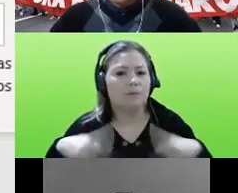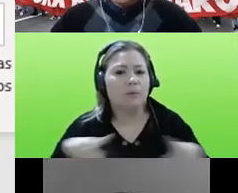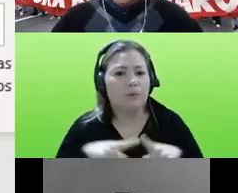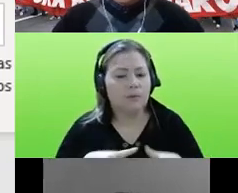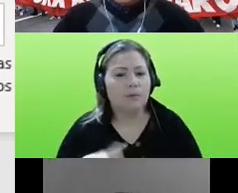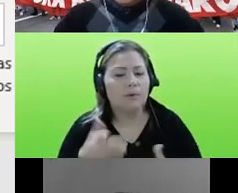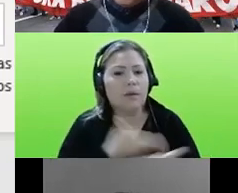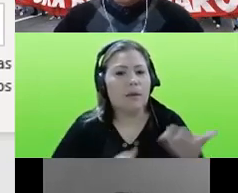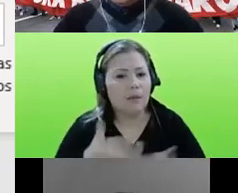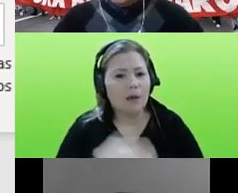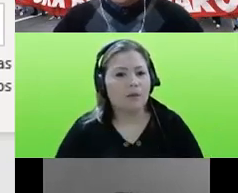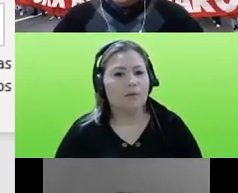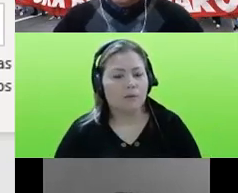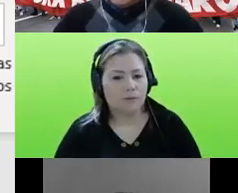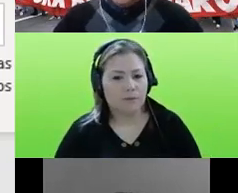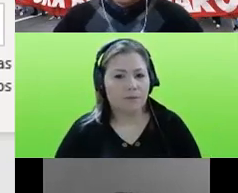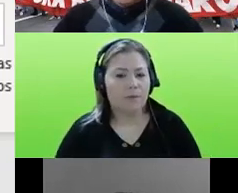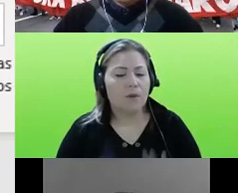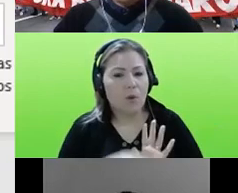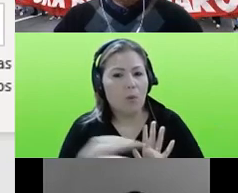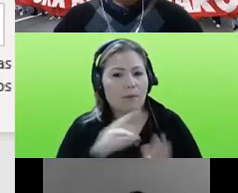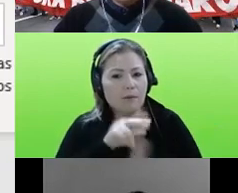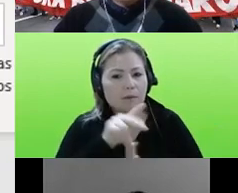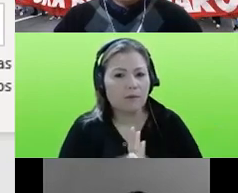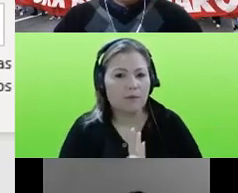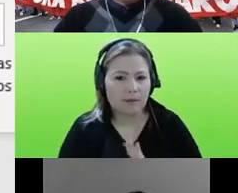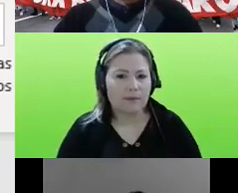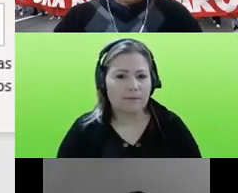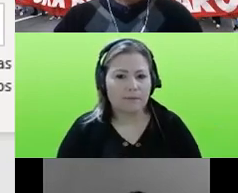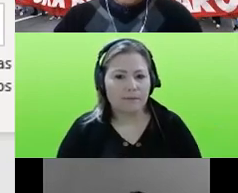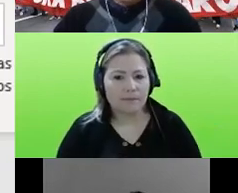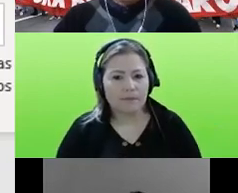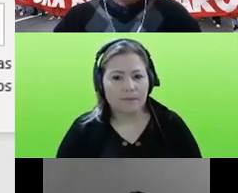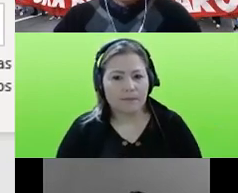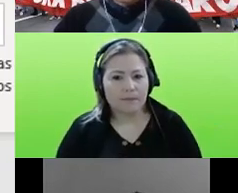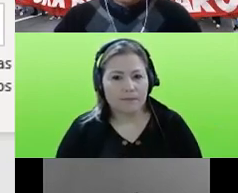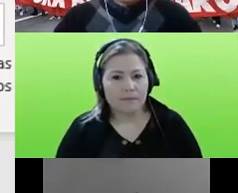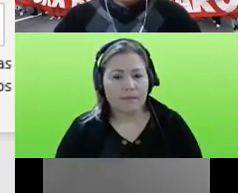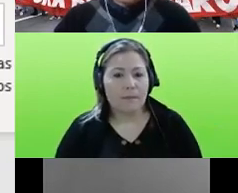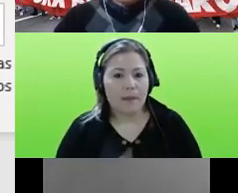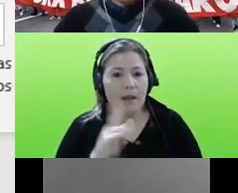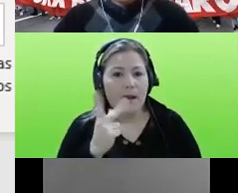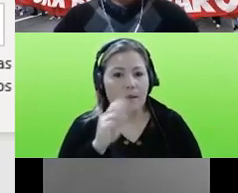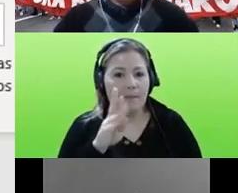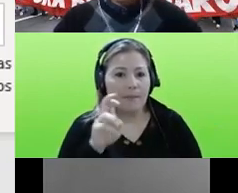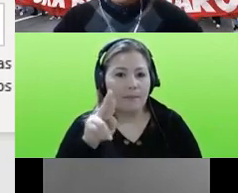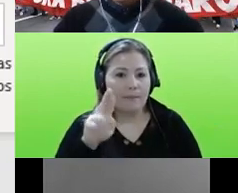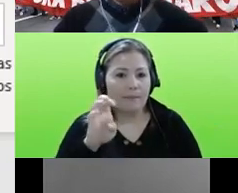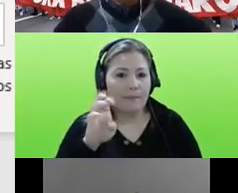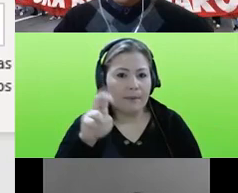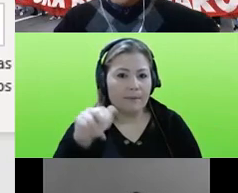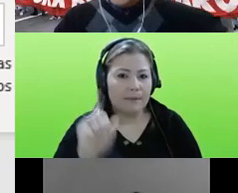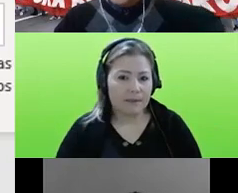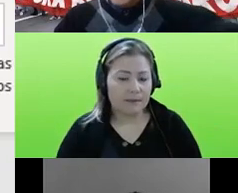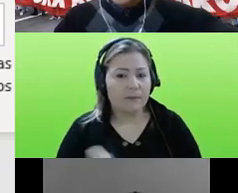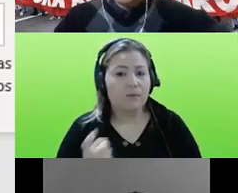interativo, de opiniões diversas na esfera pública. Mas o Habermas retoma essa ideia, a Rawlsiana,